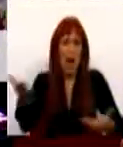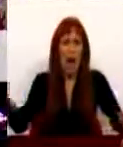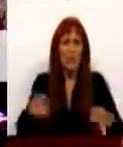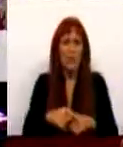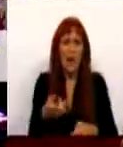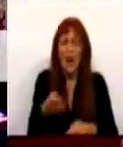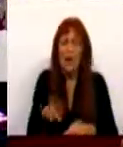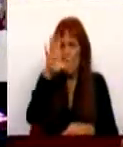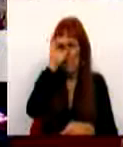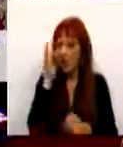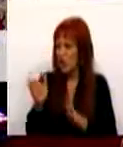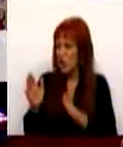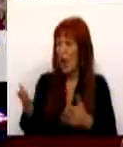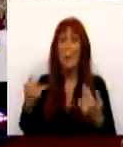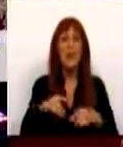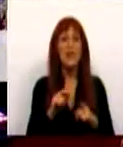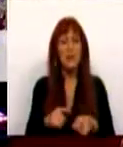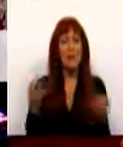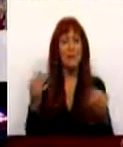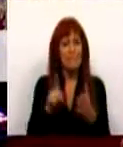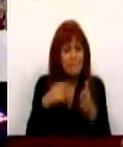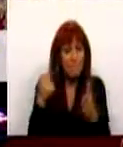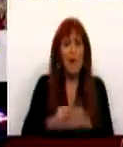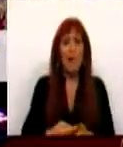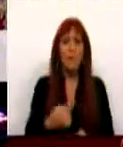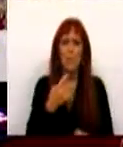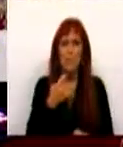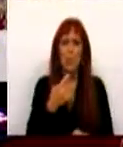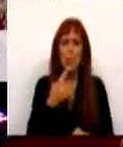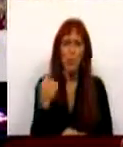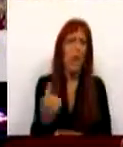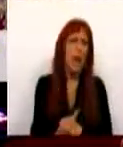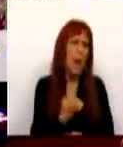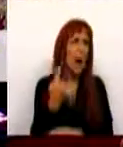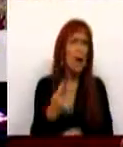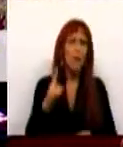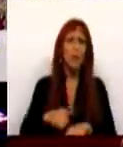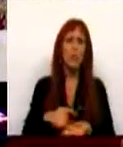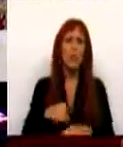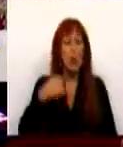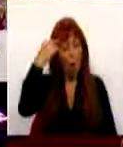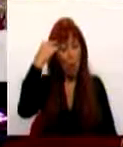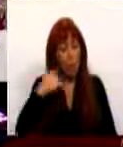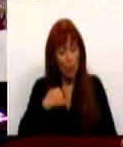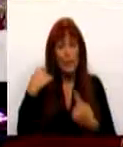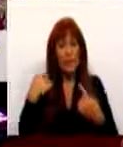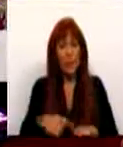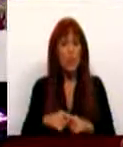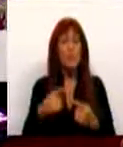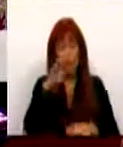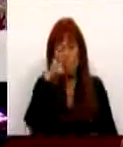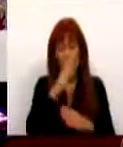de anteriores governos, mas a sua efetivação tem sido muito lenta no terreno. Eu estou ciente que tem um